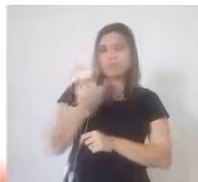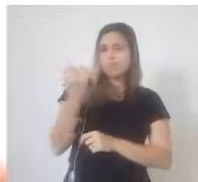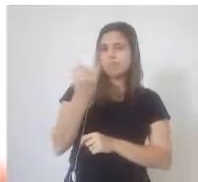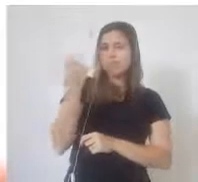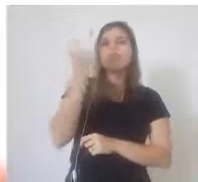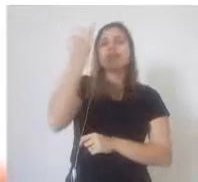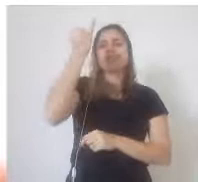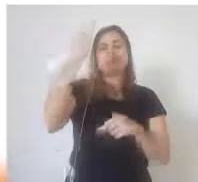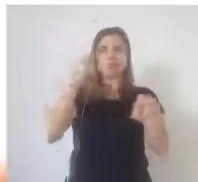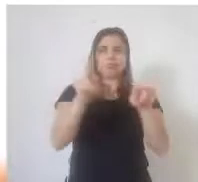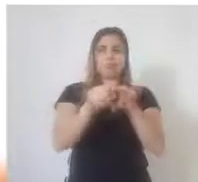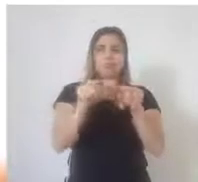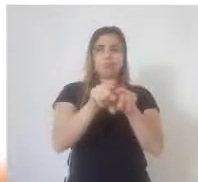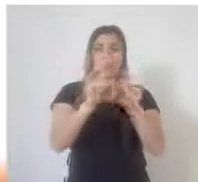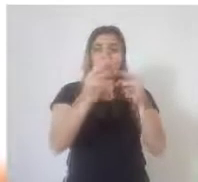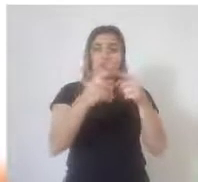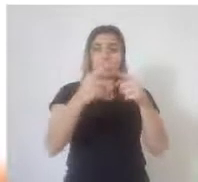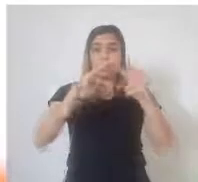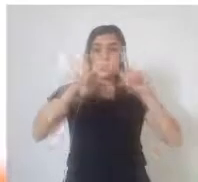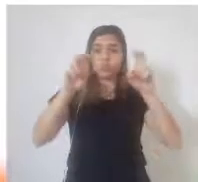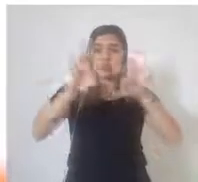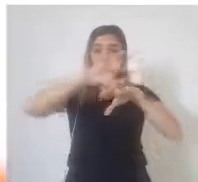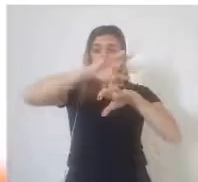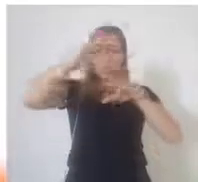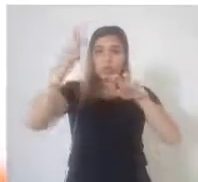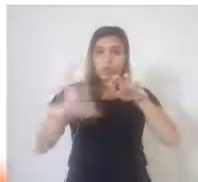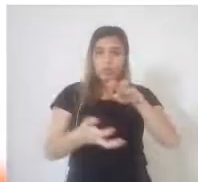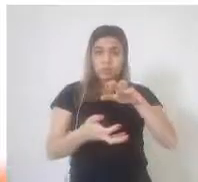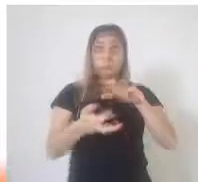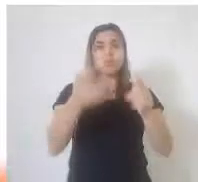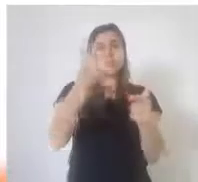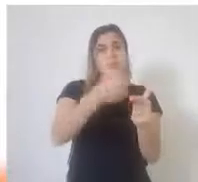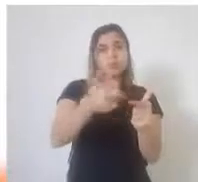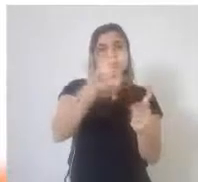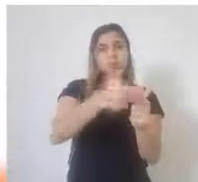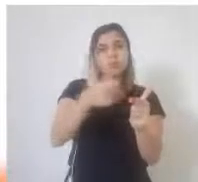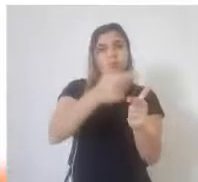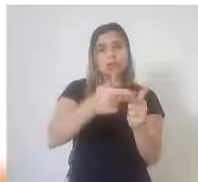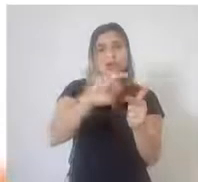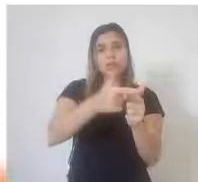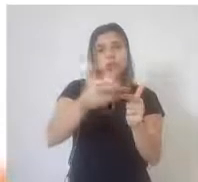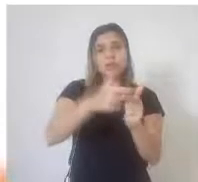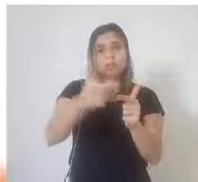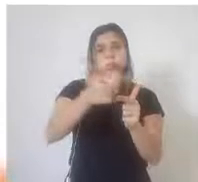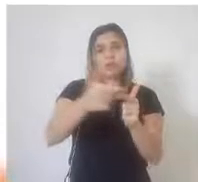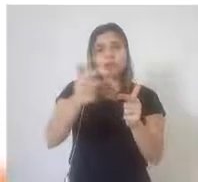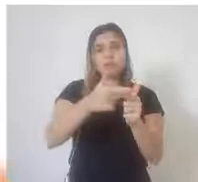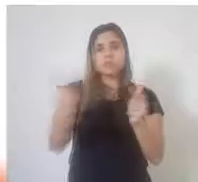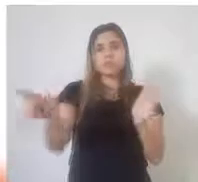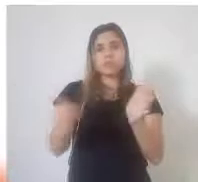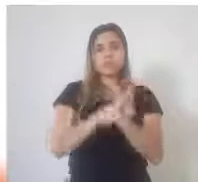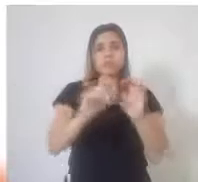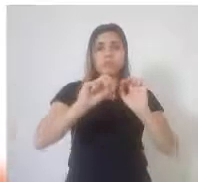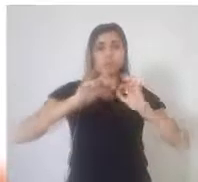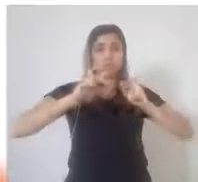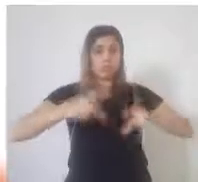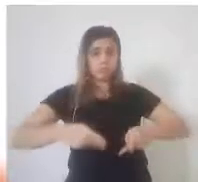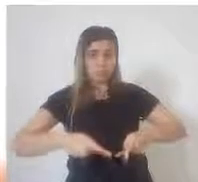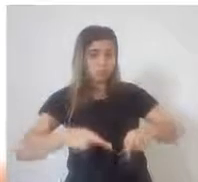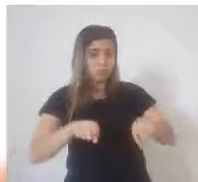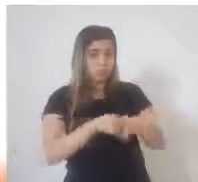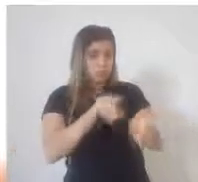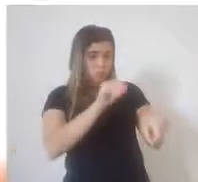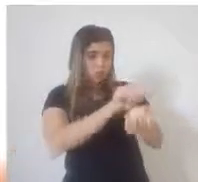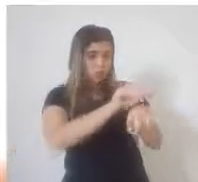que eu acho muito importante porque a gente está tratando de ecossistemas, a gente está falando de problemas associados com a